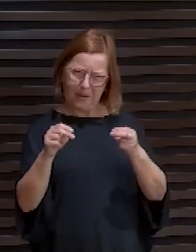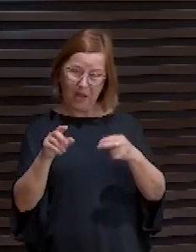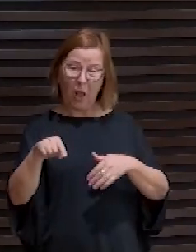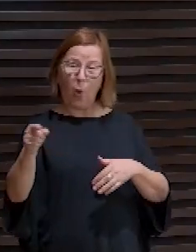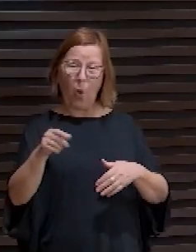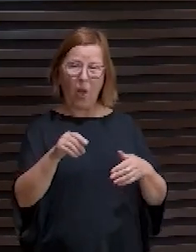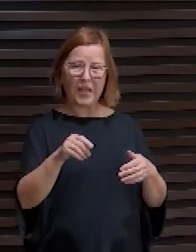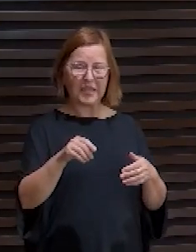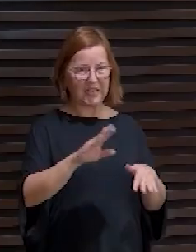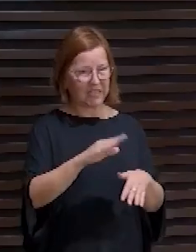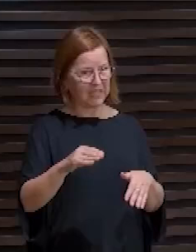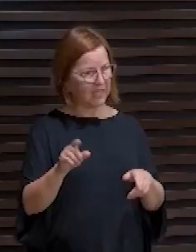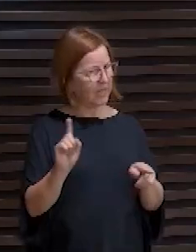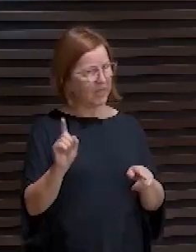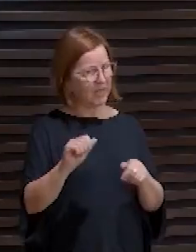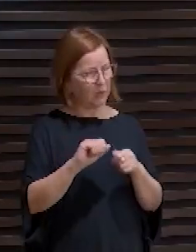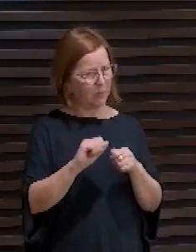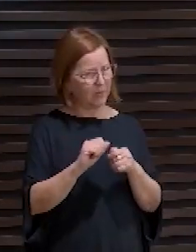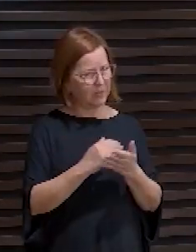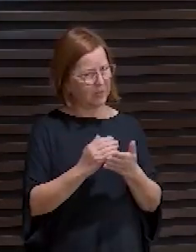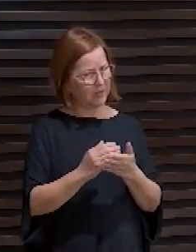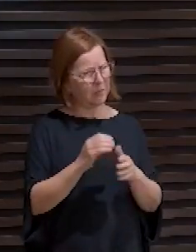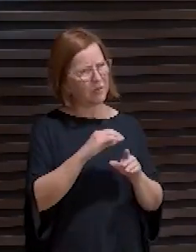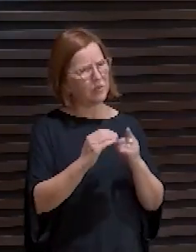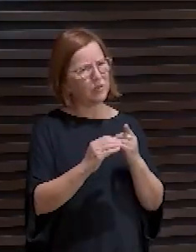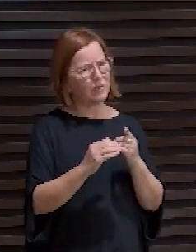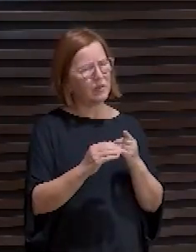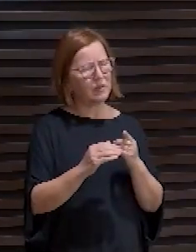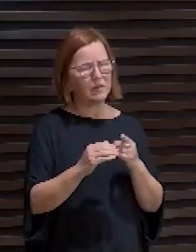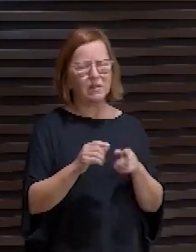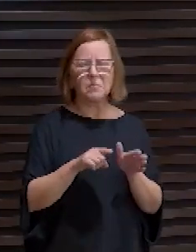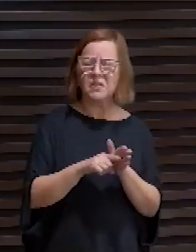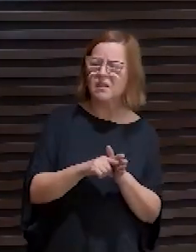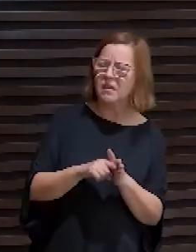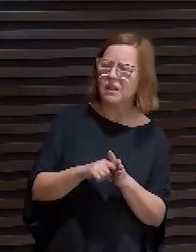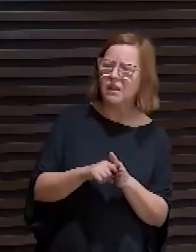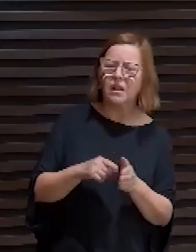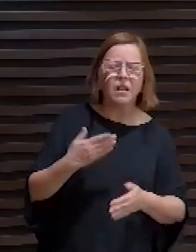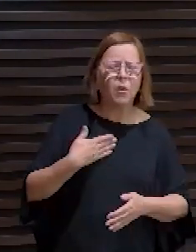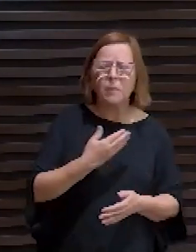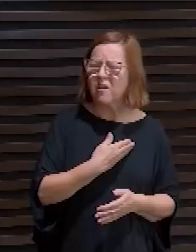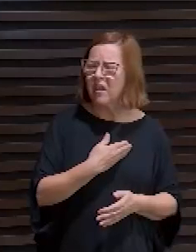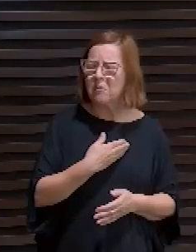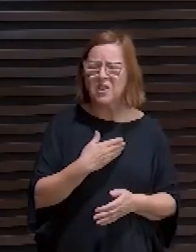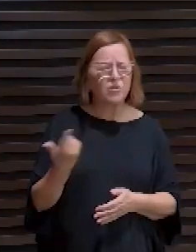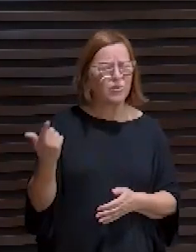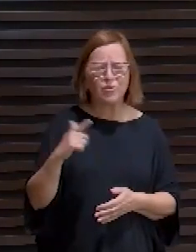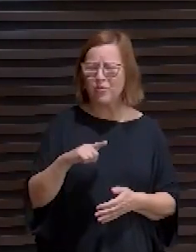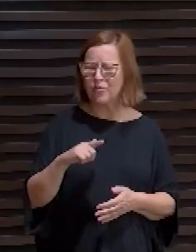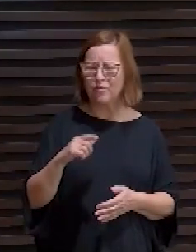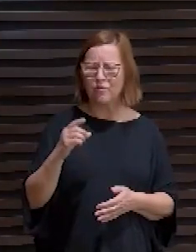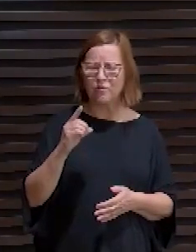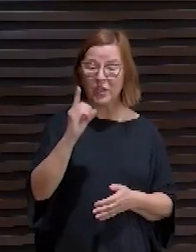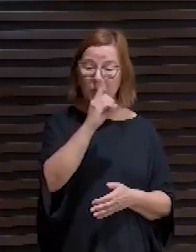estão participando da reunião, pergunta assim: cadê o meu amiguinho lá? Ele não veio domingo passado, não veio hoje